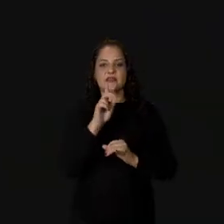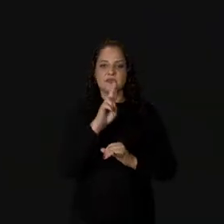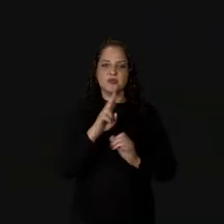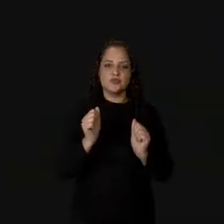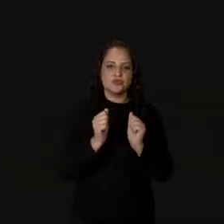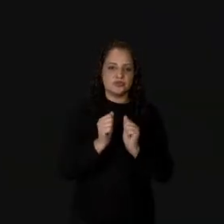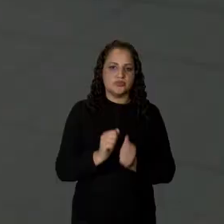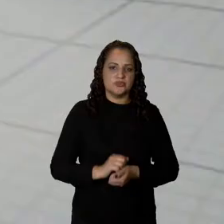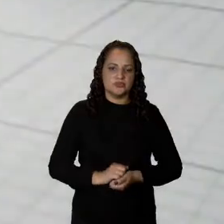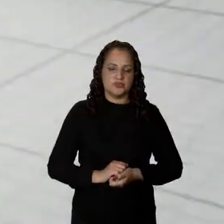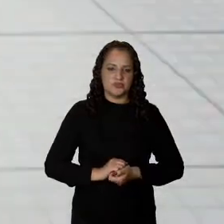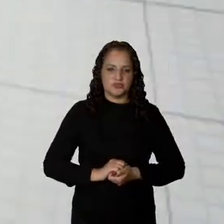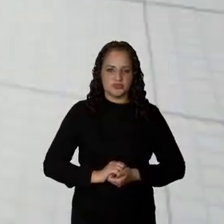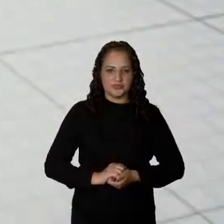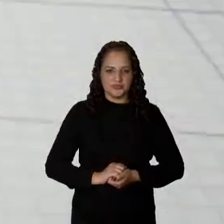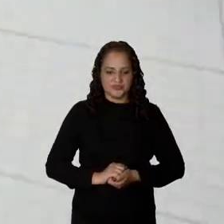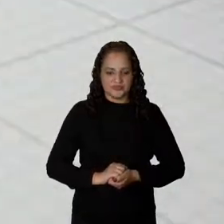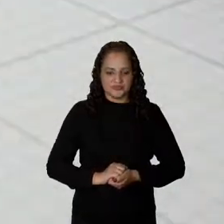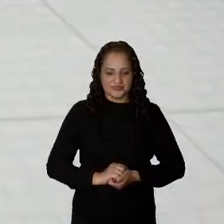energia.